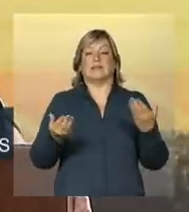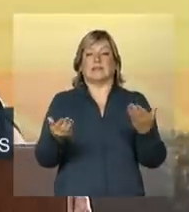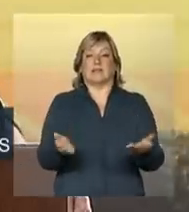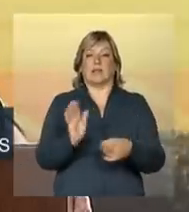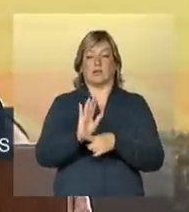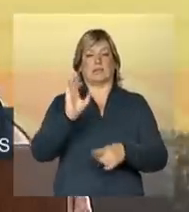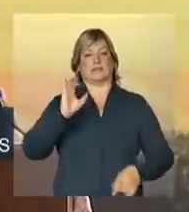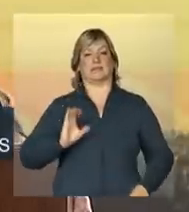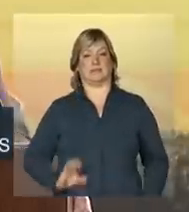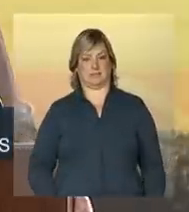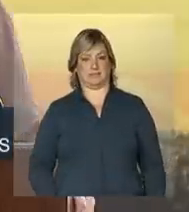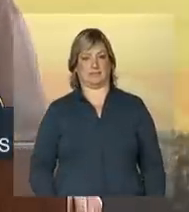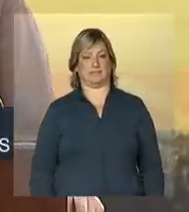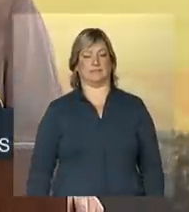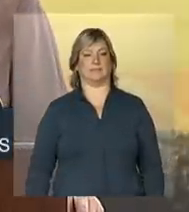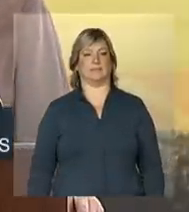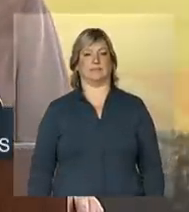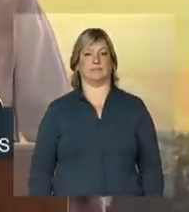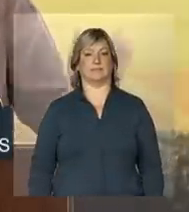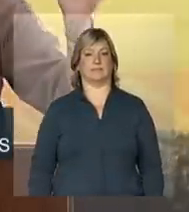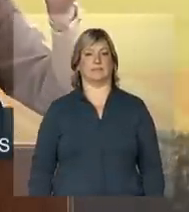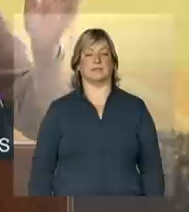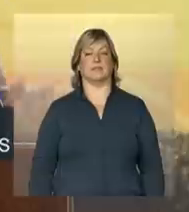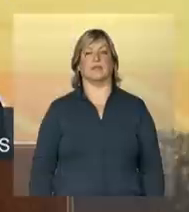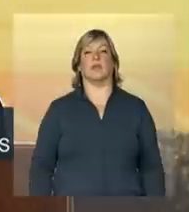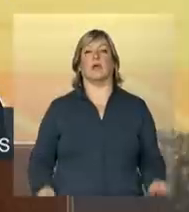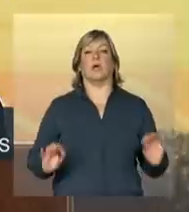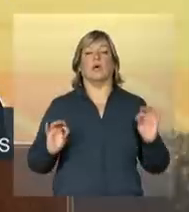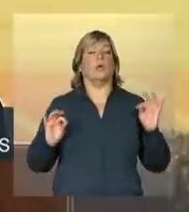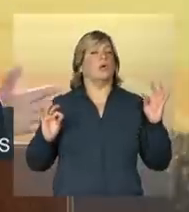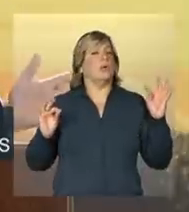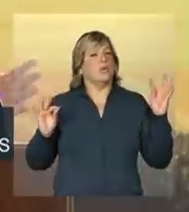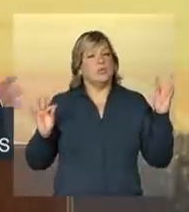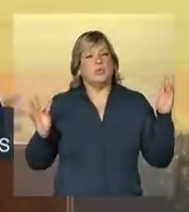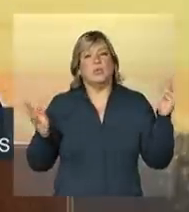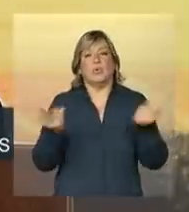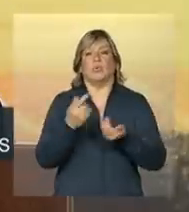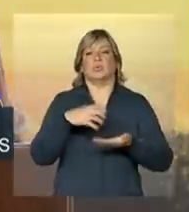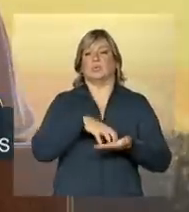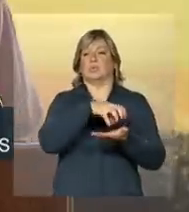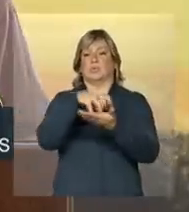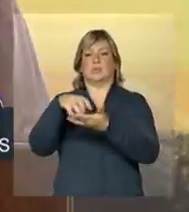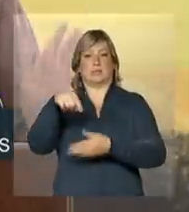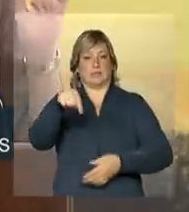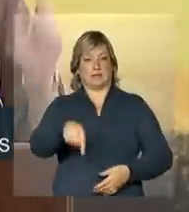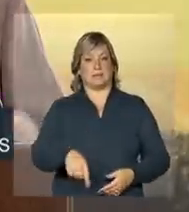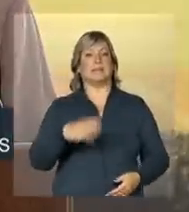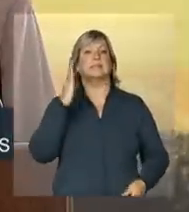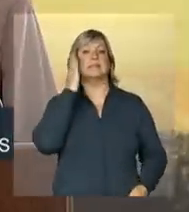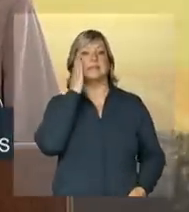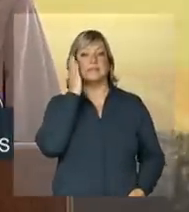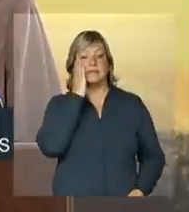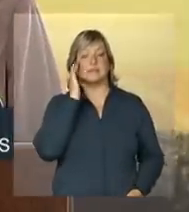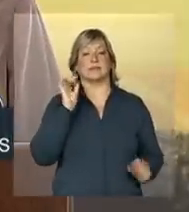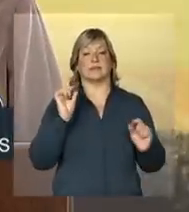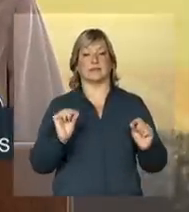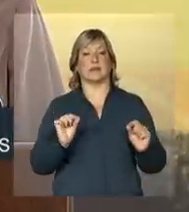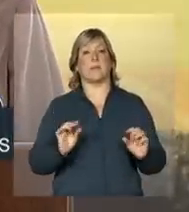a cidadania todas as comunidades aqui sabem